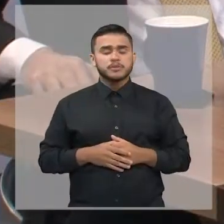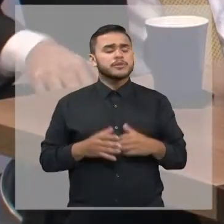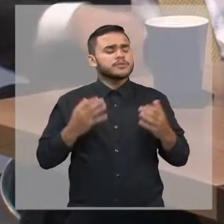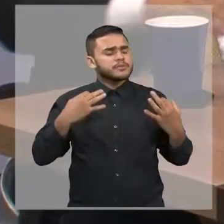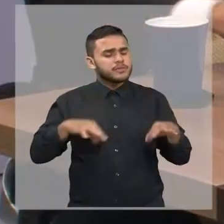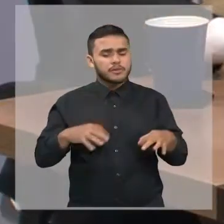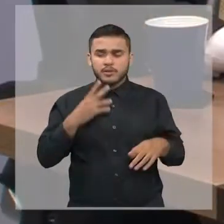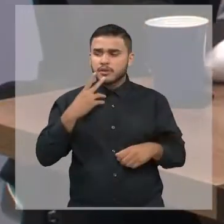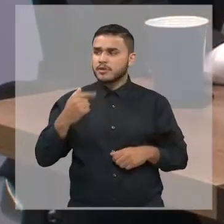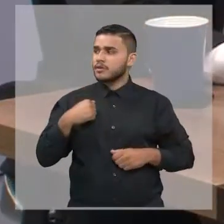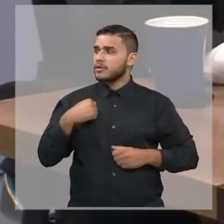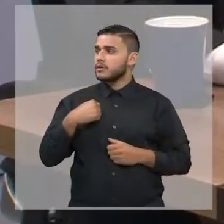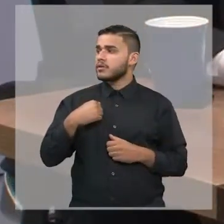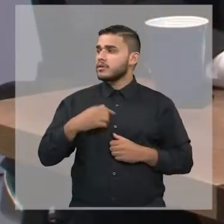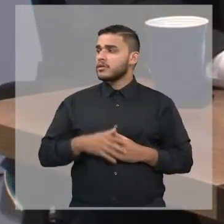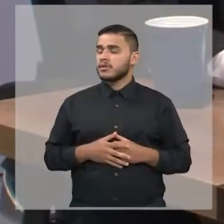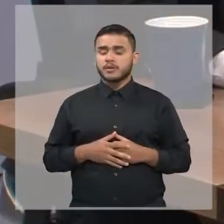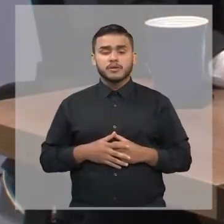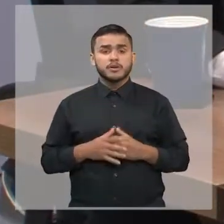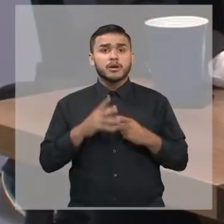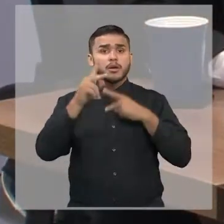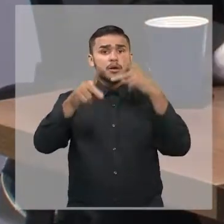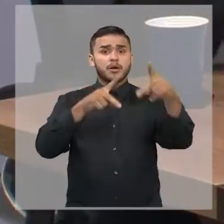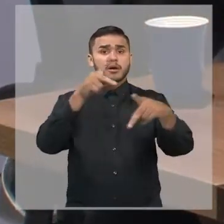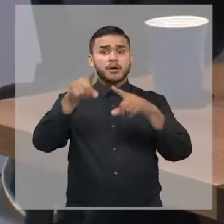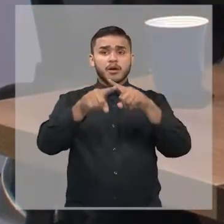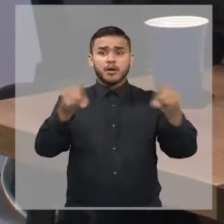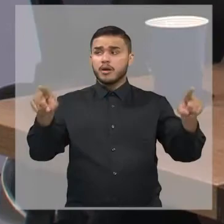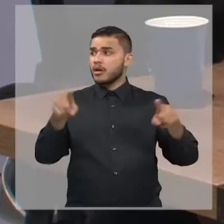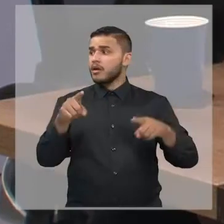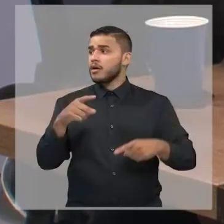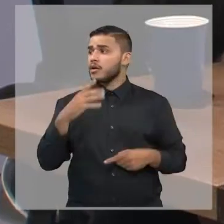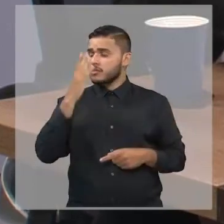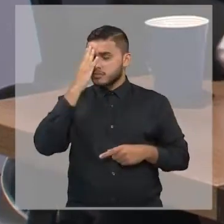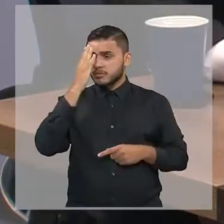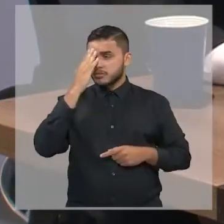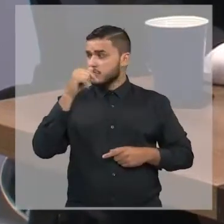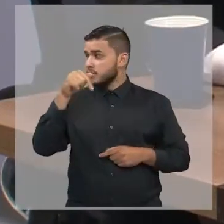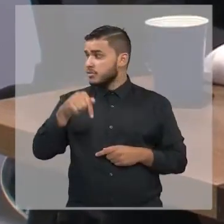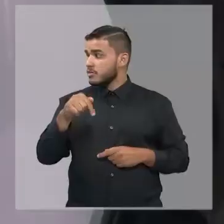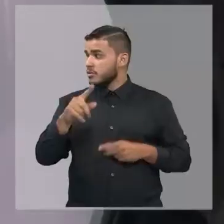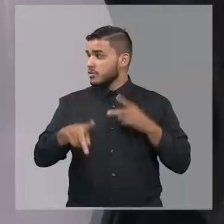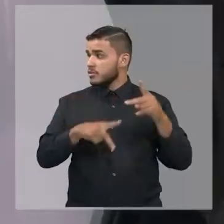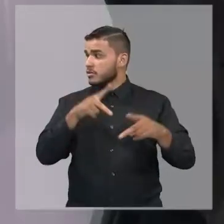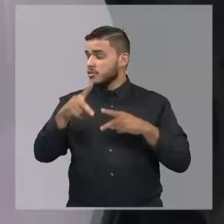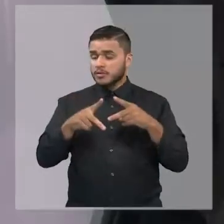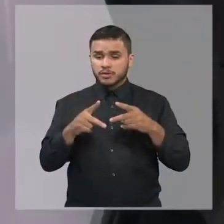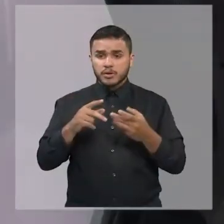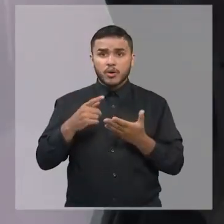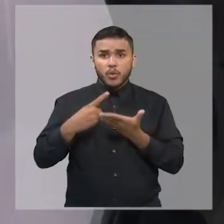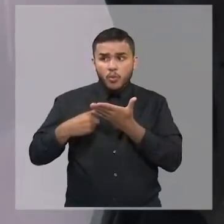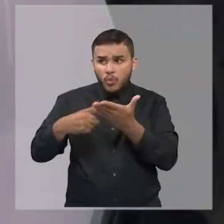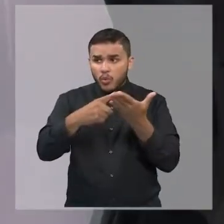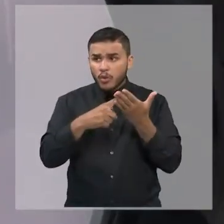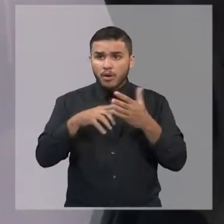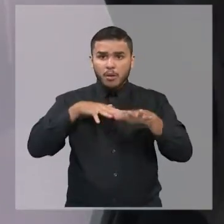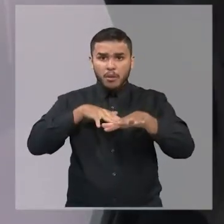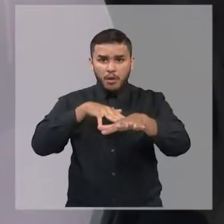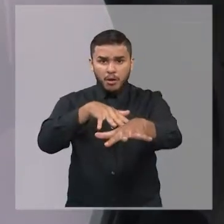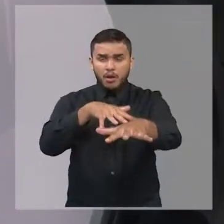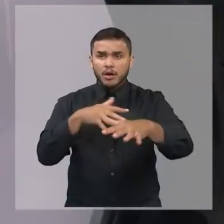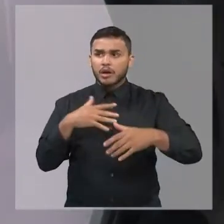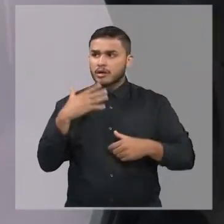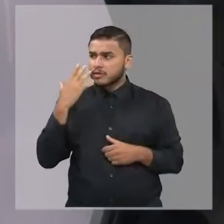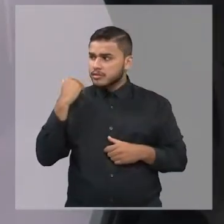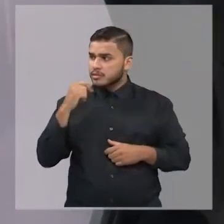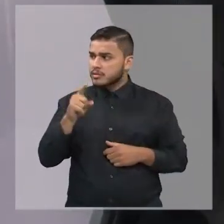está subestimando, você diz que a gente está dizendo... A soberania popular. O professor está dizendo que esse povo aqui... Esse povo aqui para fazer movimento... Eu acredito que o povo